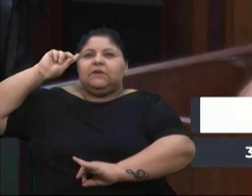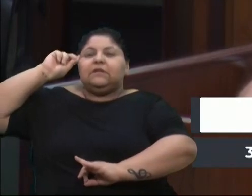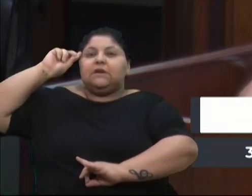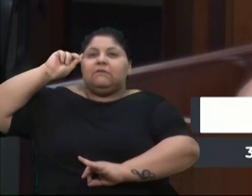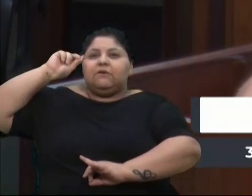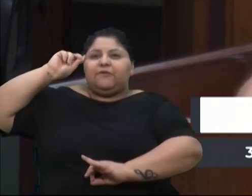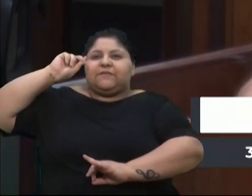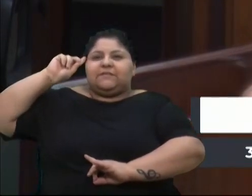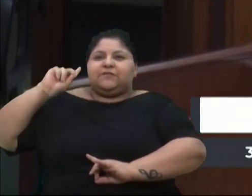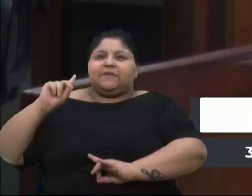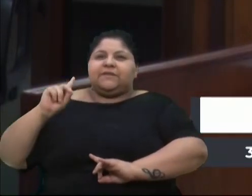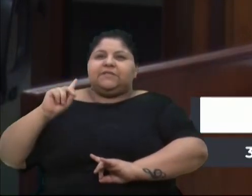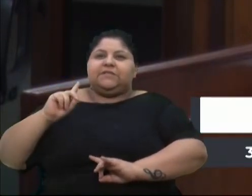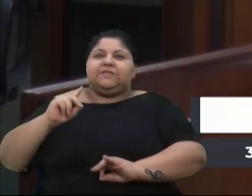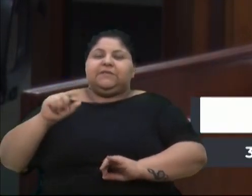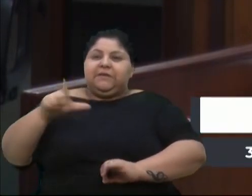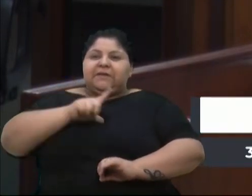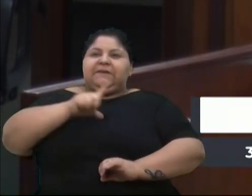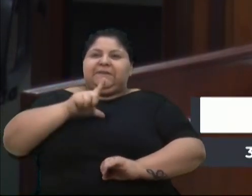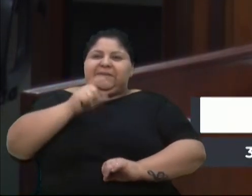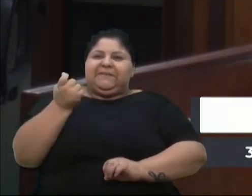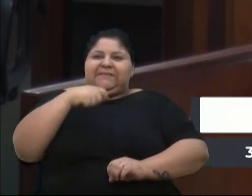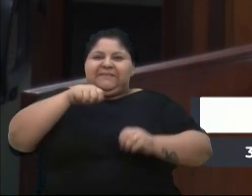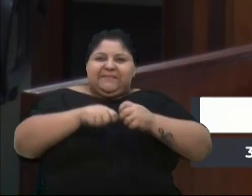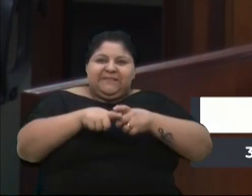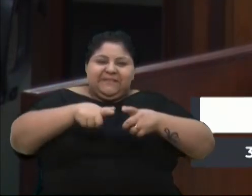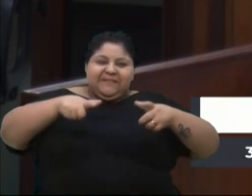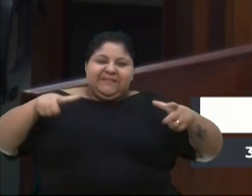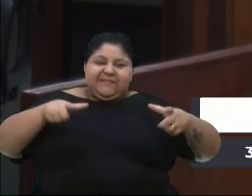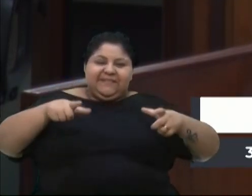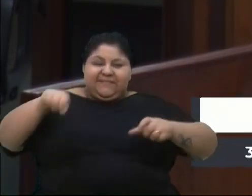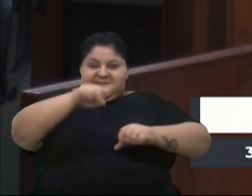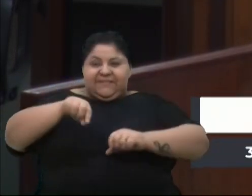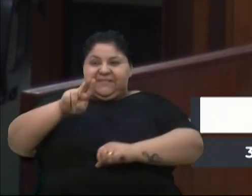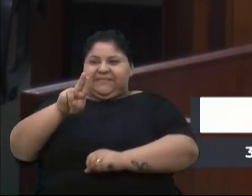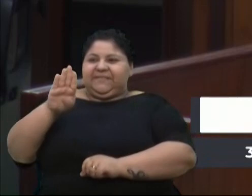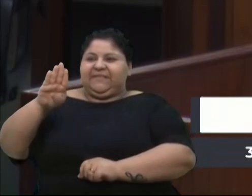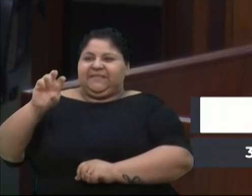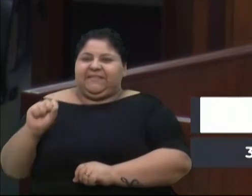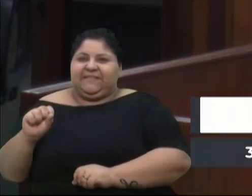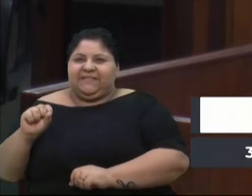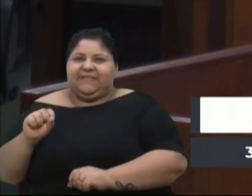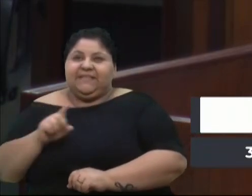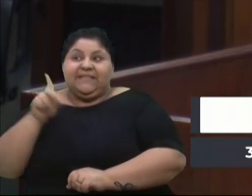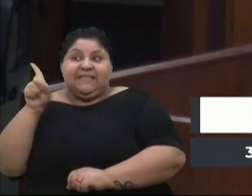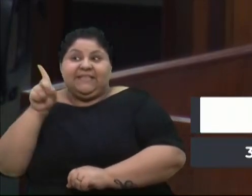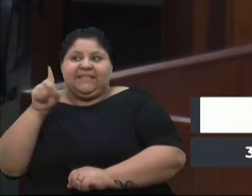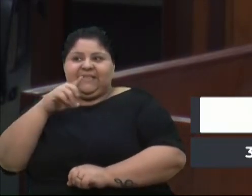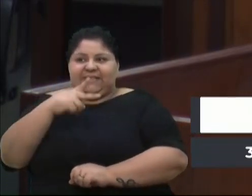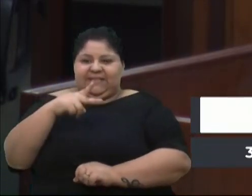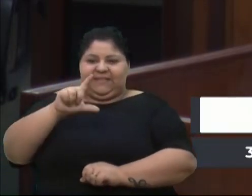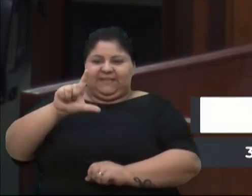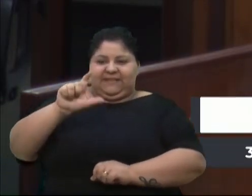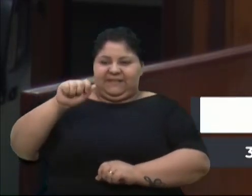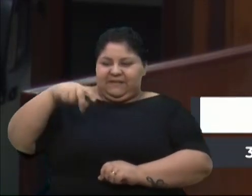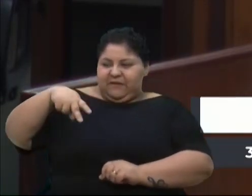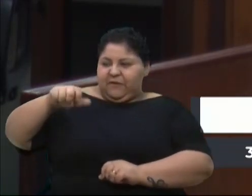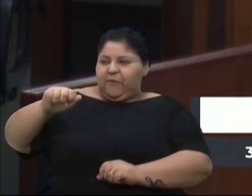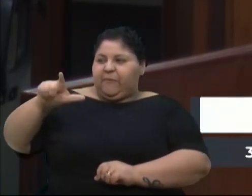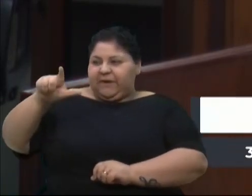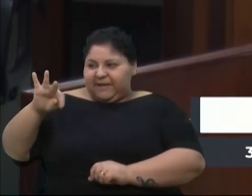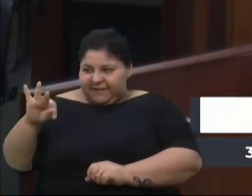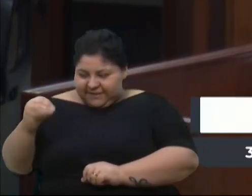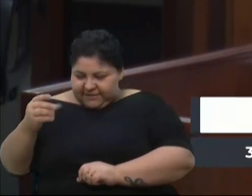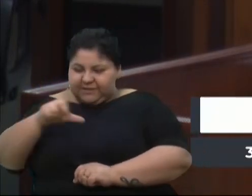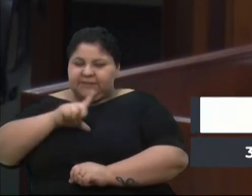ter uma ampliação das nossas UBS. O bairro Planalto também pediu